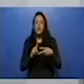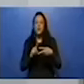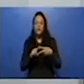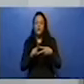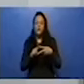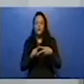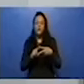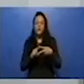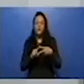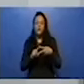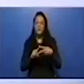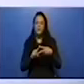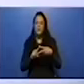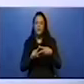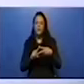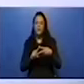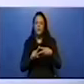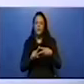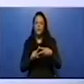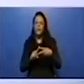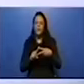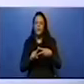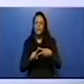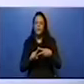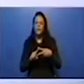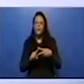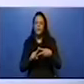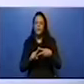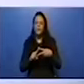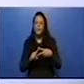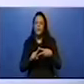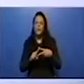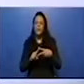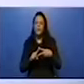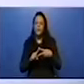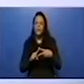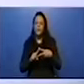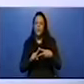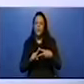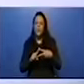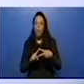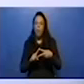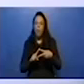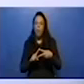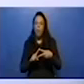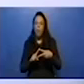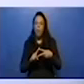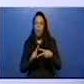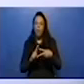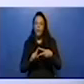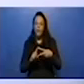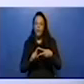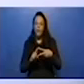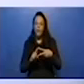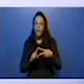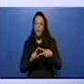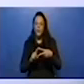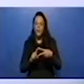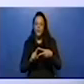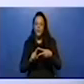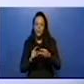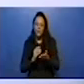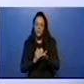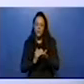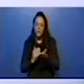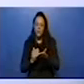duas. Simple past, regular and irregular verbs. Então, olha só, no